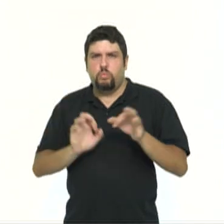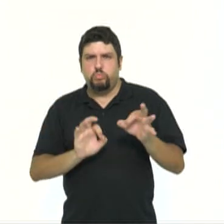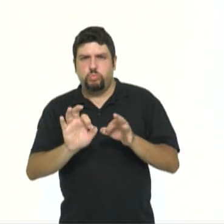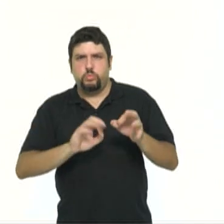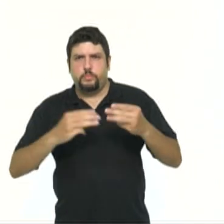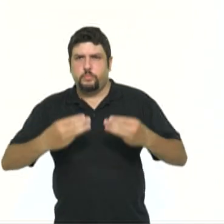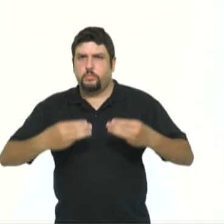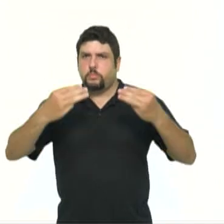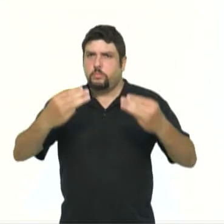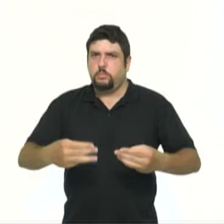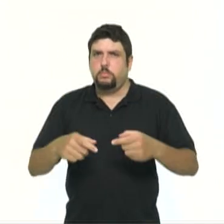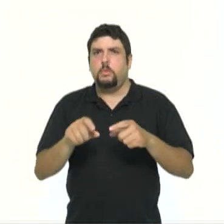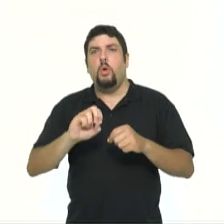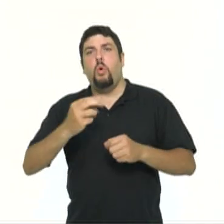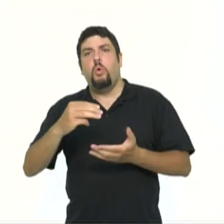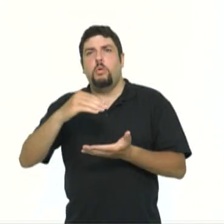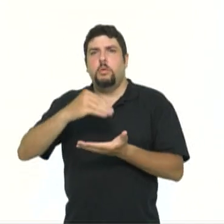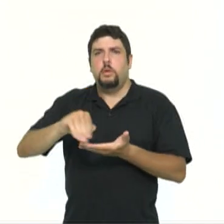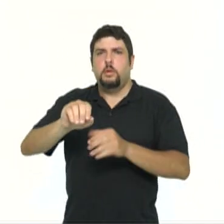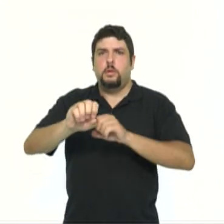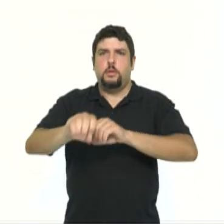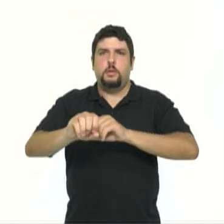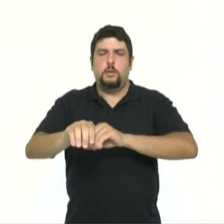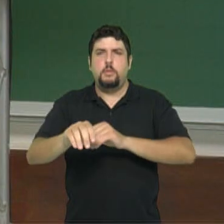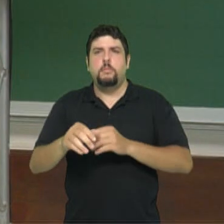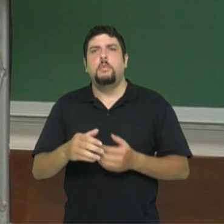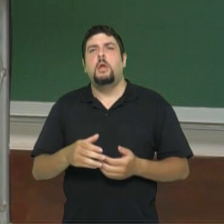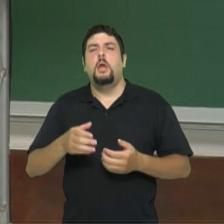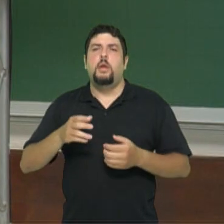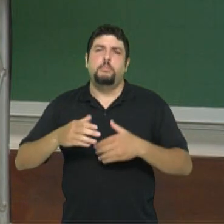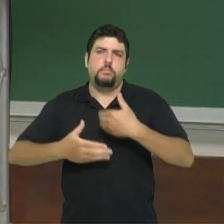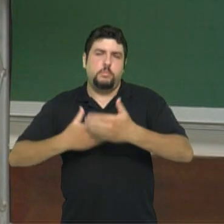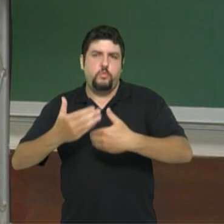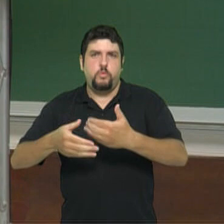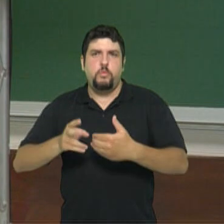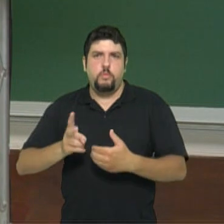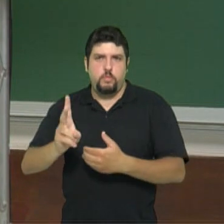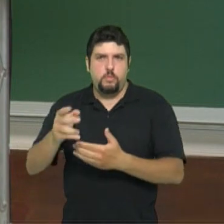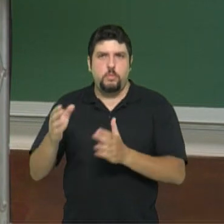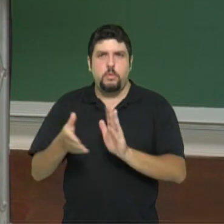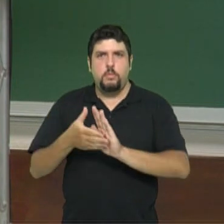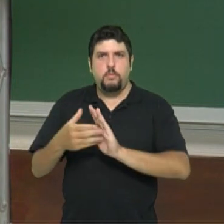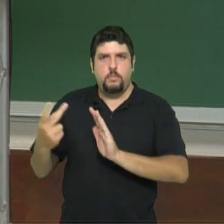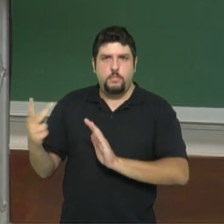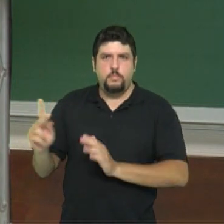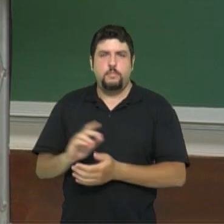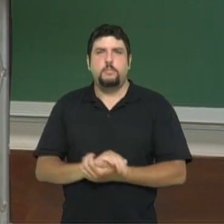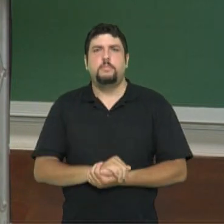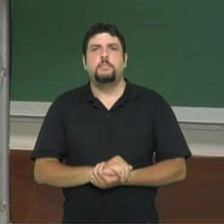na Secretaria de Educação. E assim continua a proposta de intervenção do aluno, né?